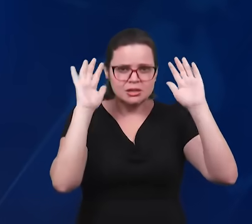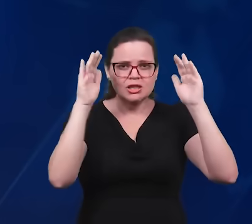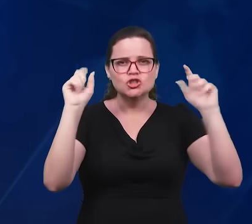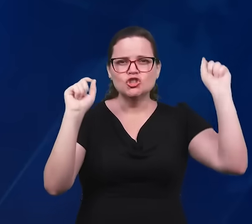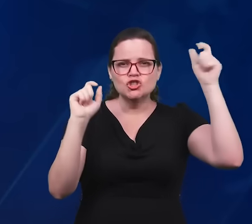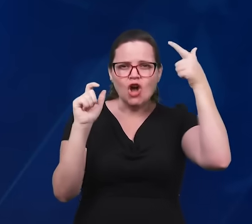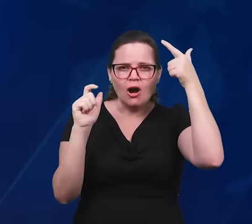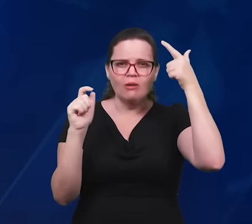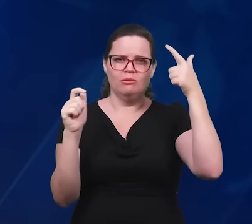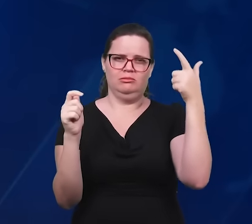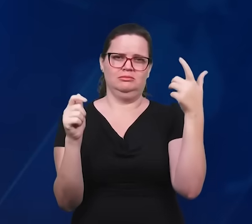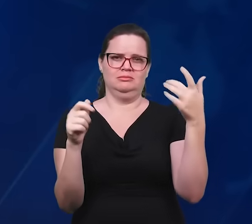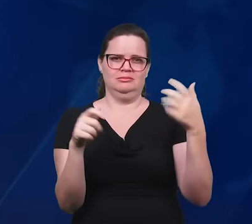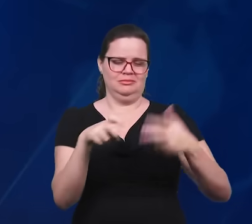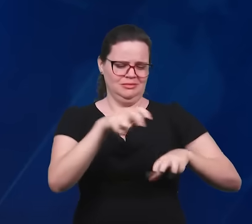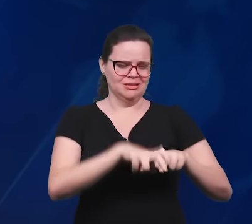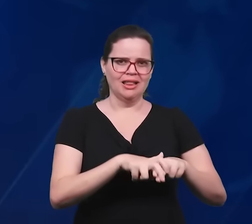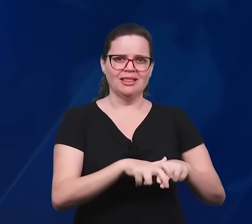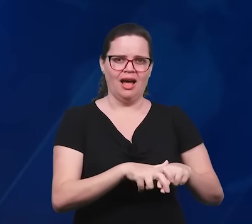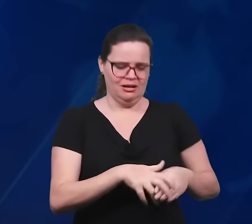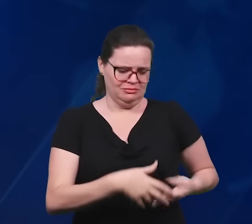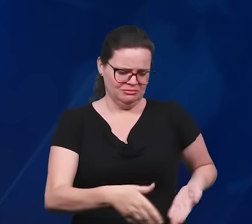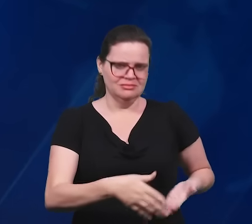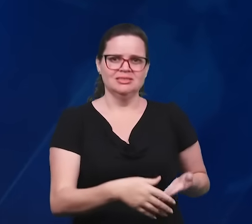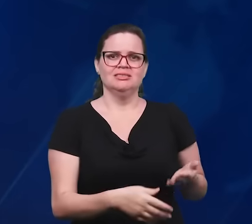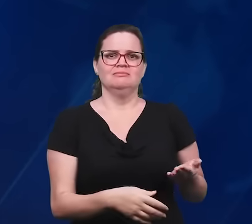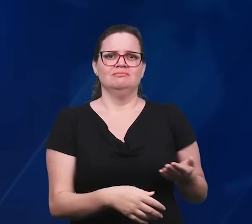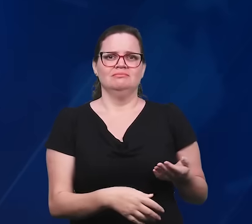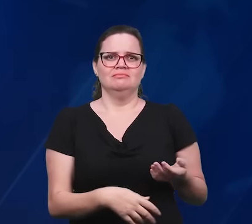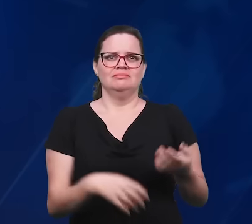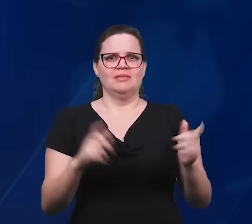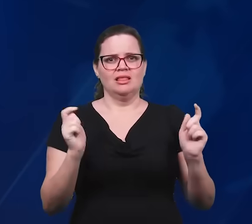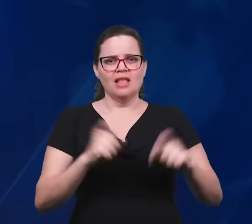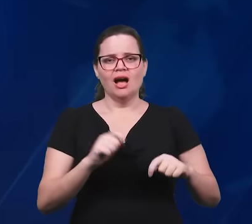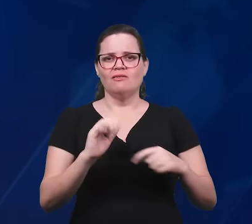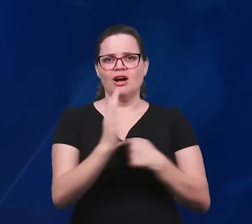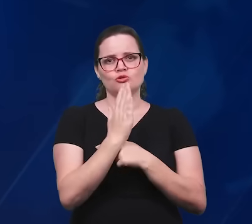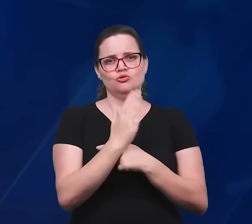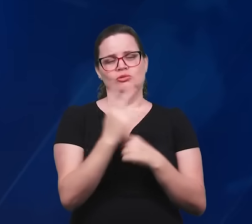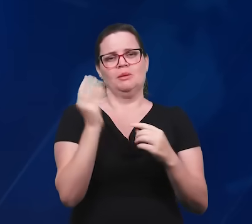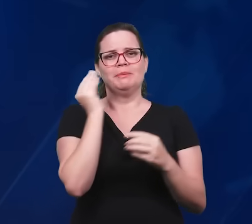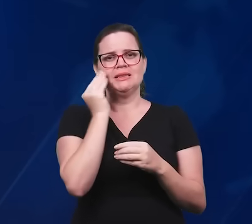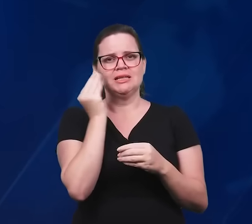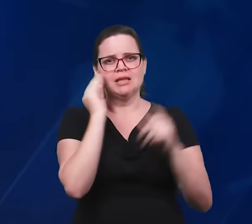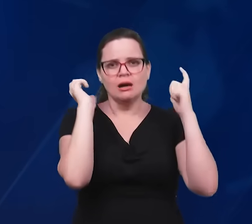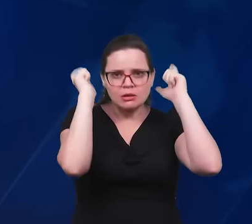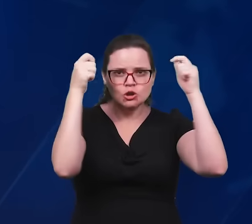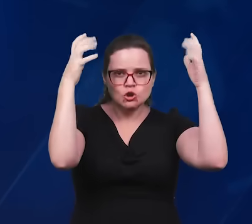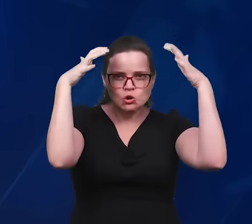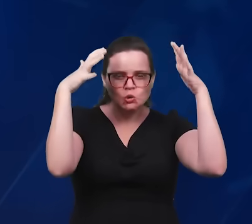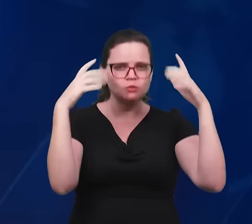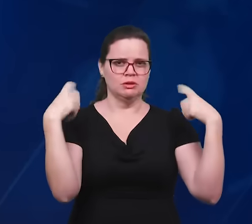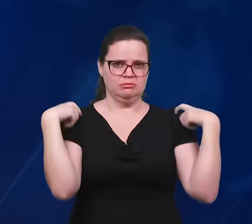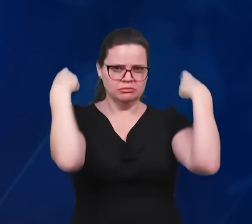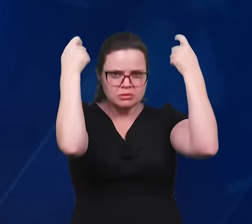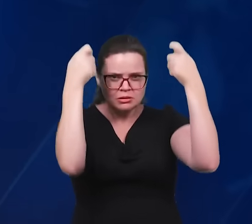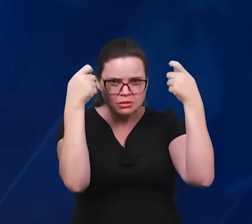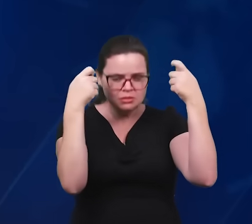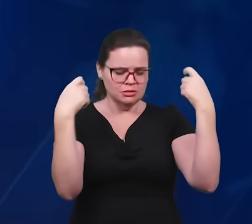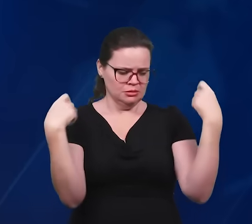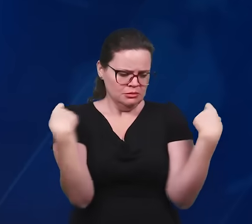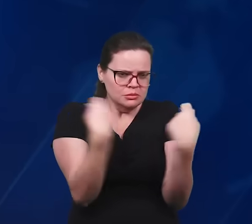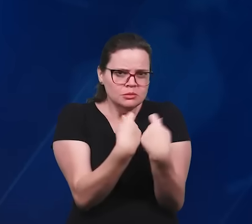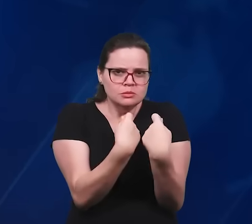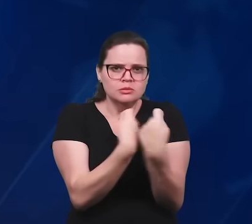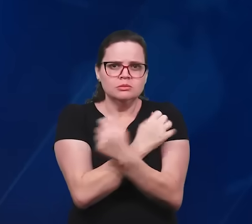Como ele era um mendigo, estava sempre no chão, ela servia para algumas coisas, certamente, ou